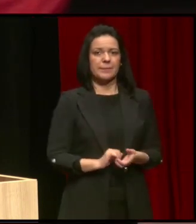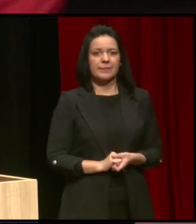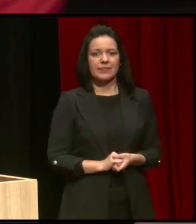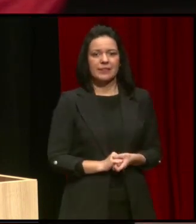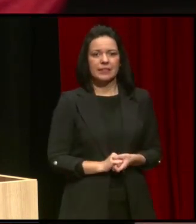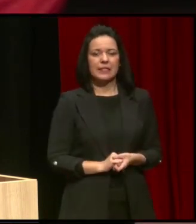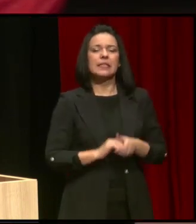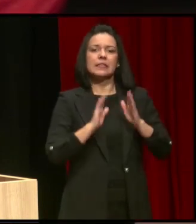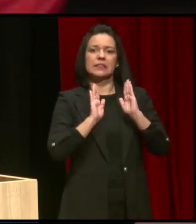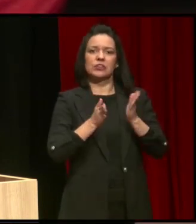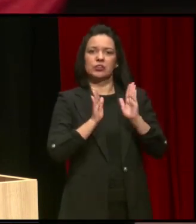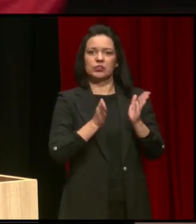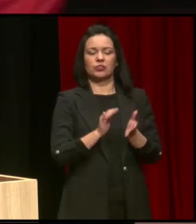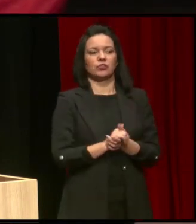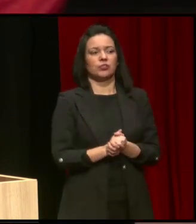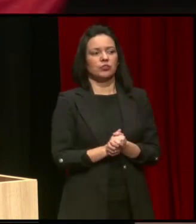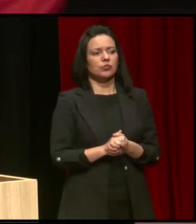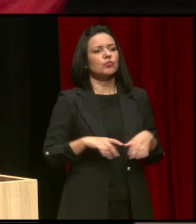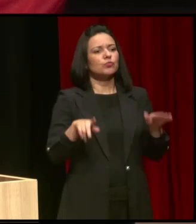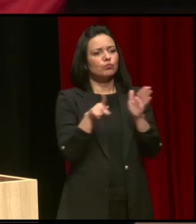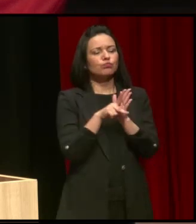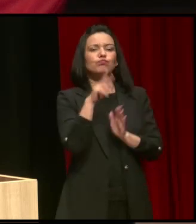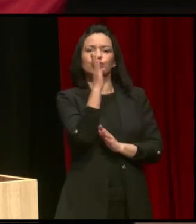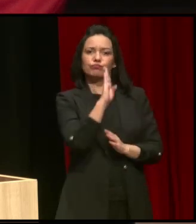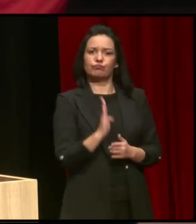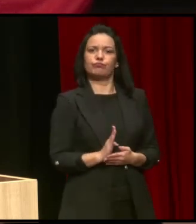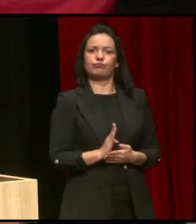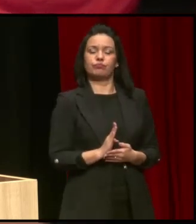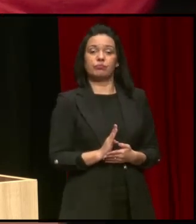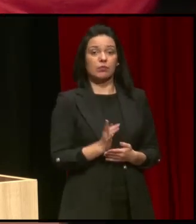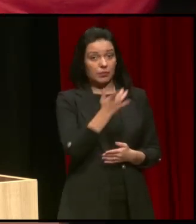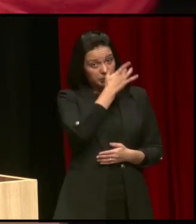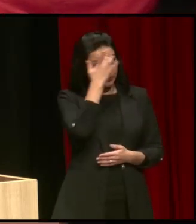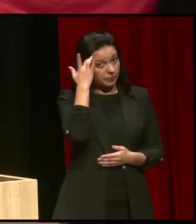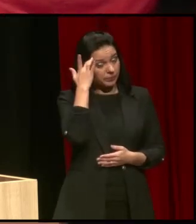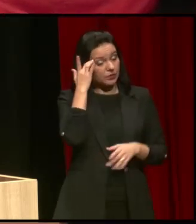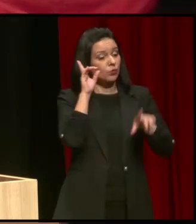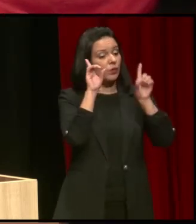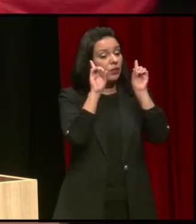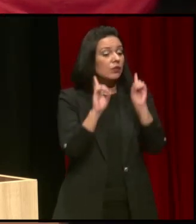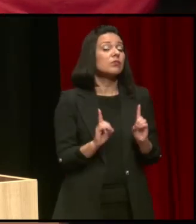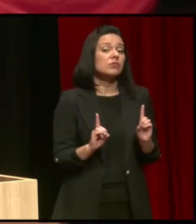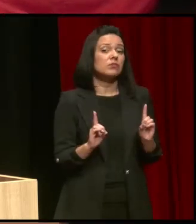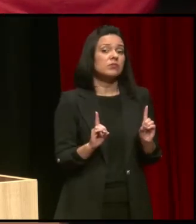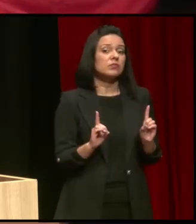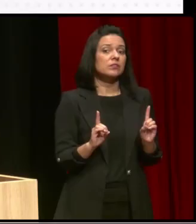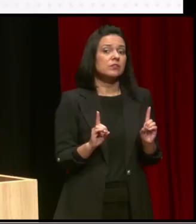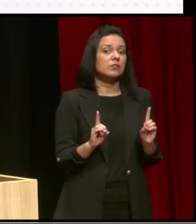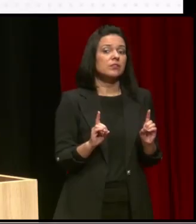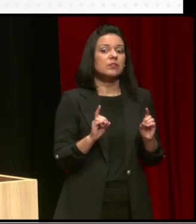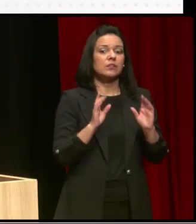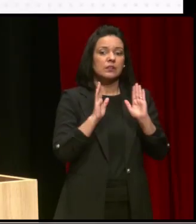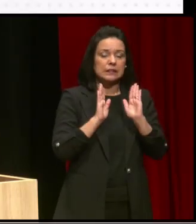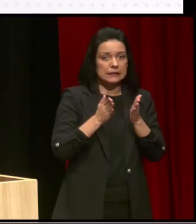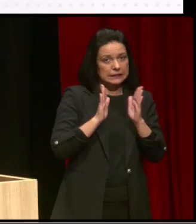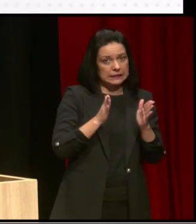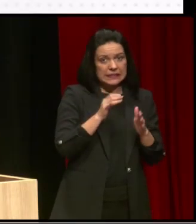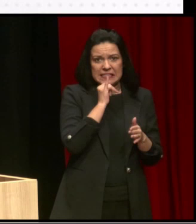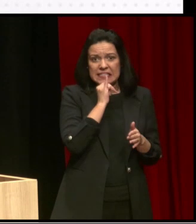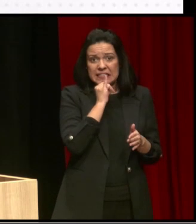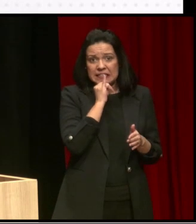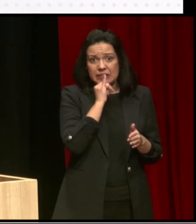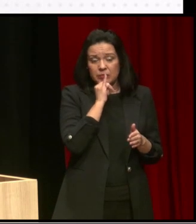foi aprovada pelo Ministério de Brasília, diz assim, ó, pessoas com deficiência são aquelas que têm impedimentos de longo